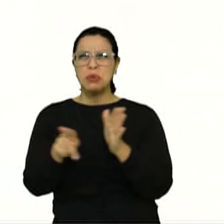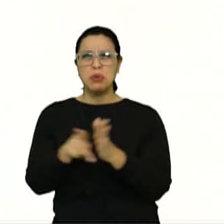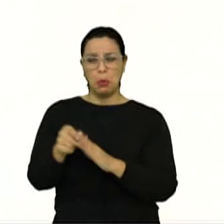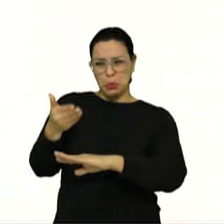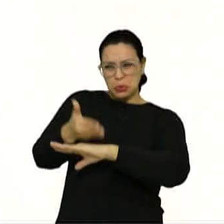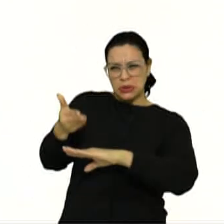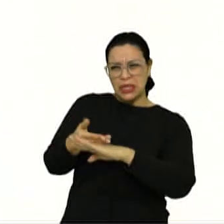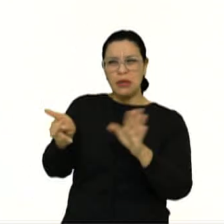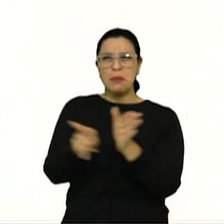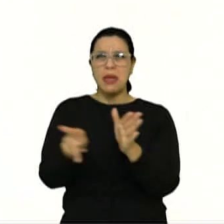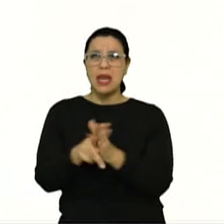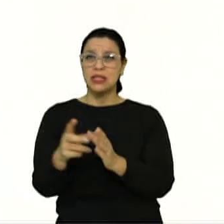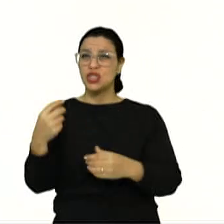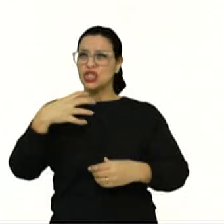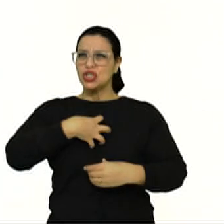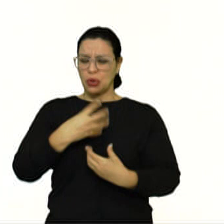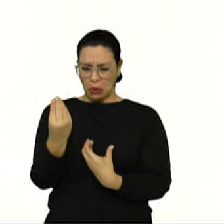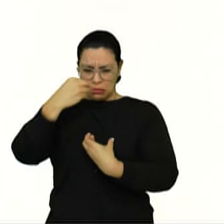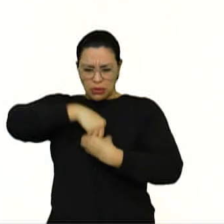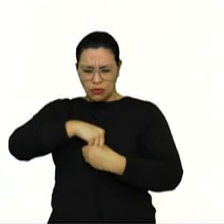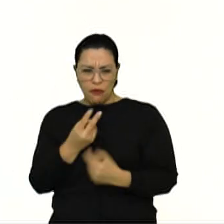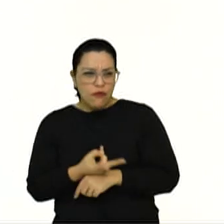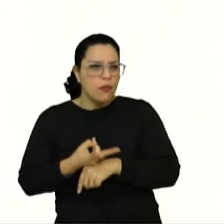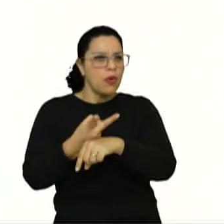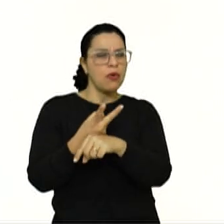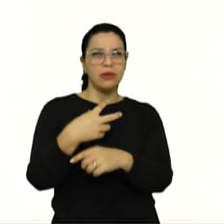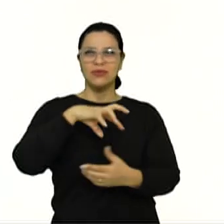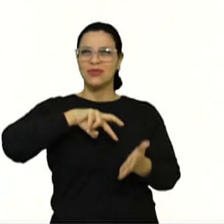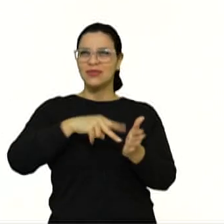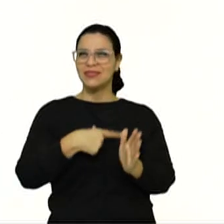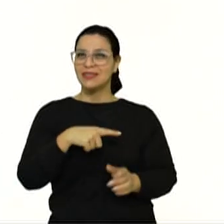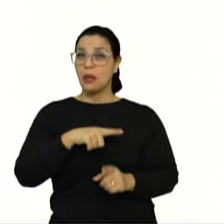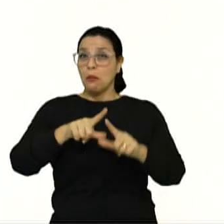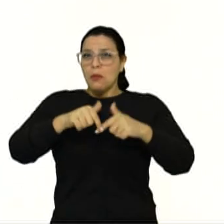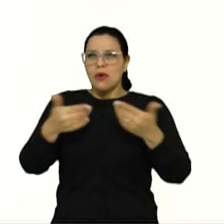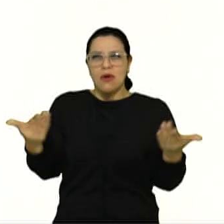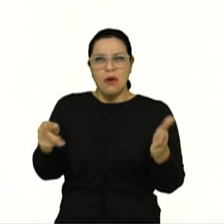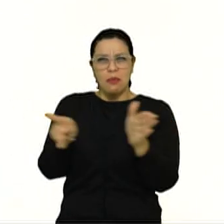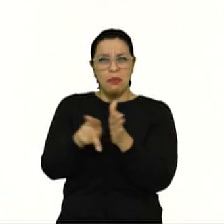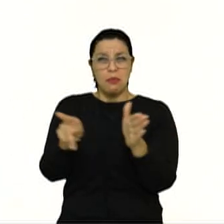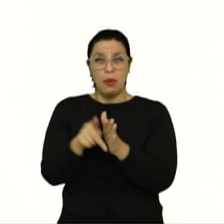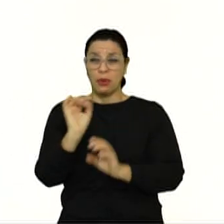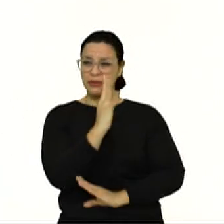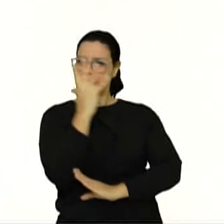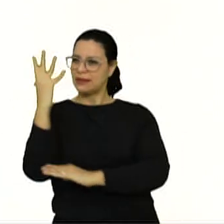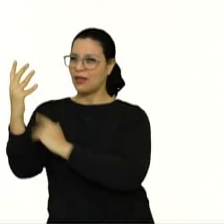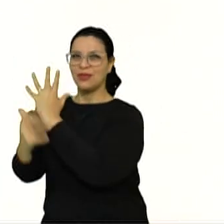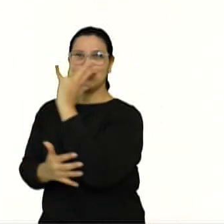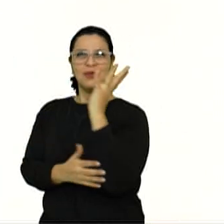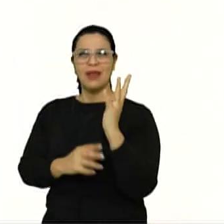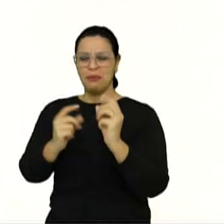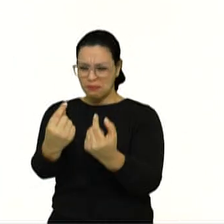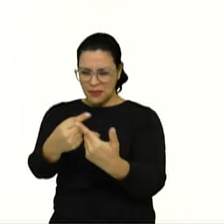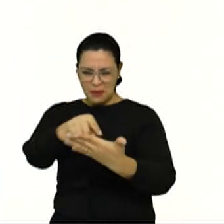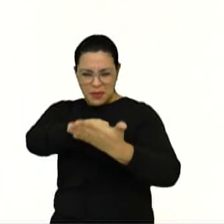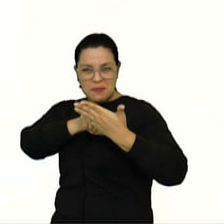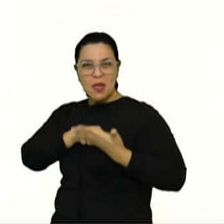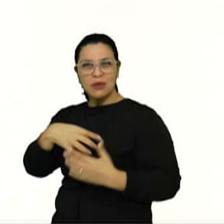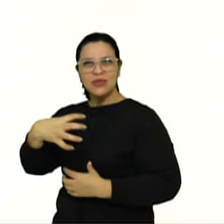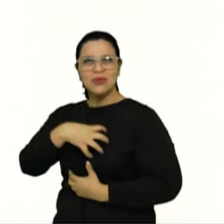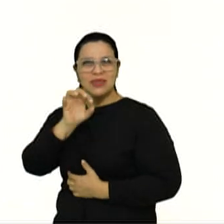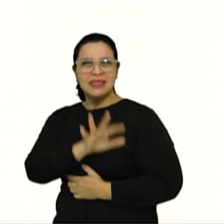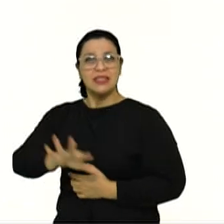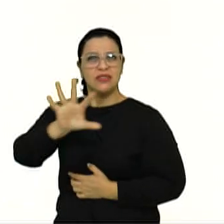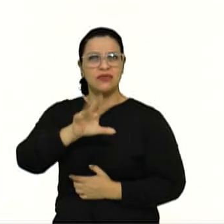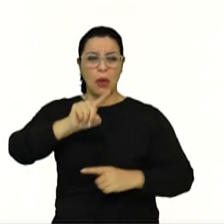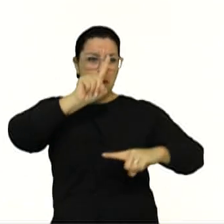ensaios, são incursões em busca do sentido. Por isso, o próprio da natureza do sentido. Ele não existe